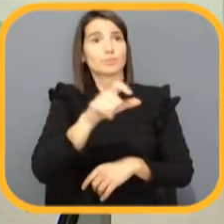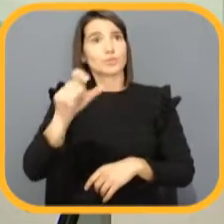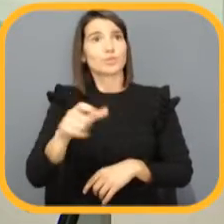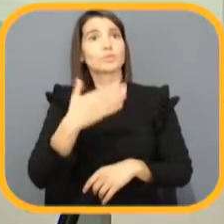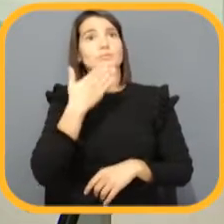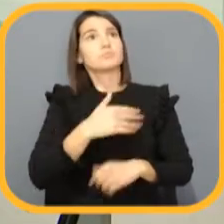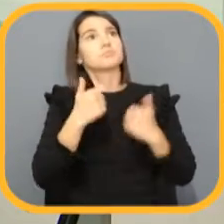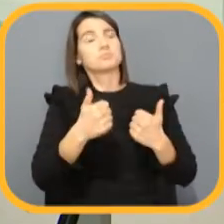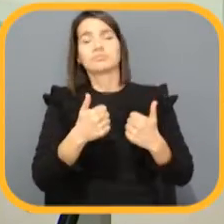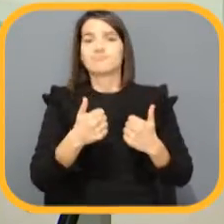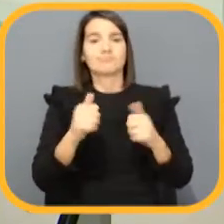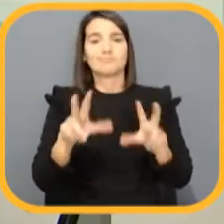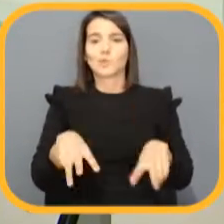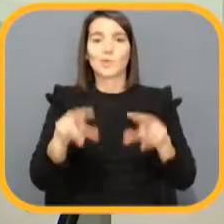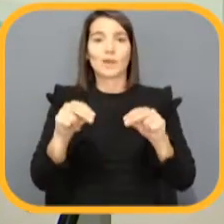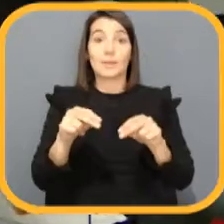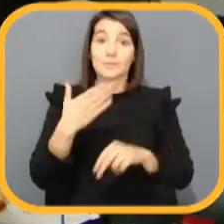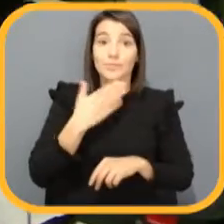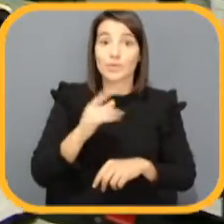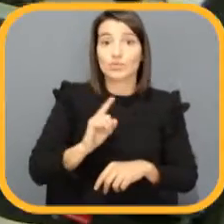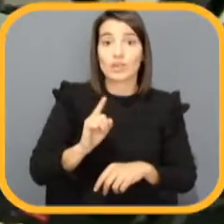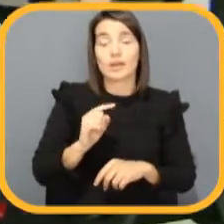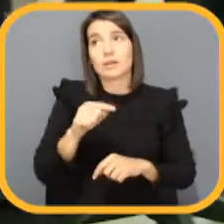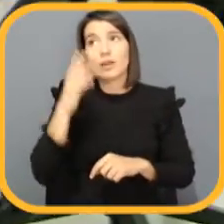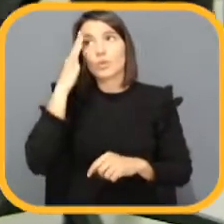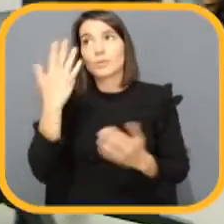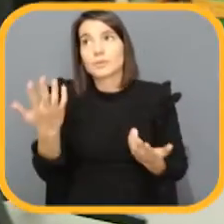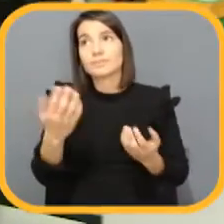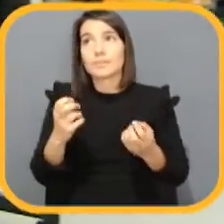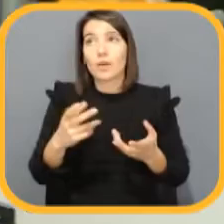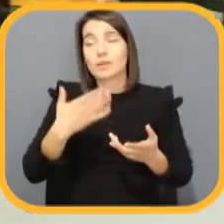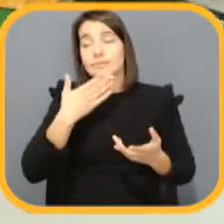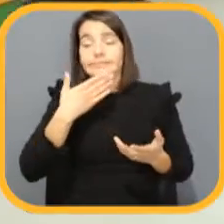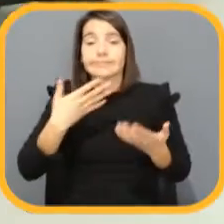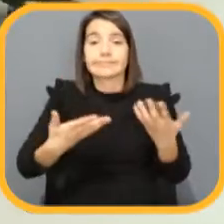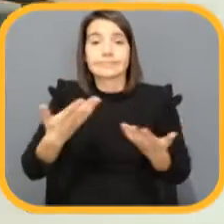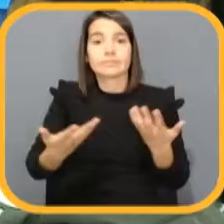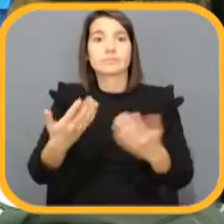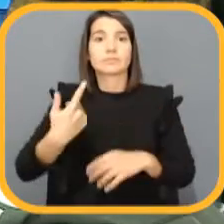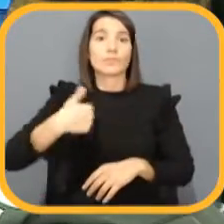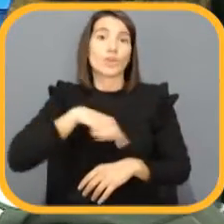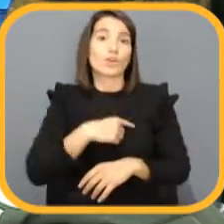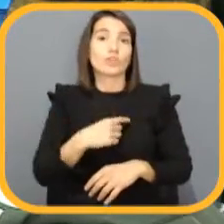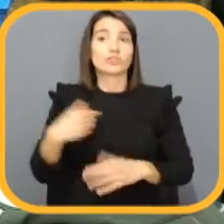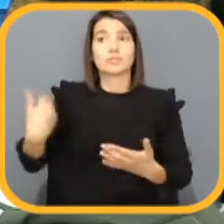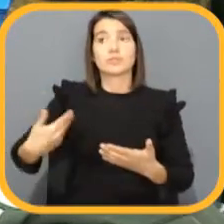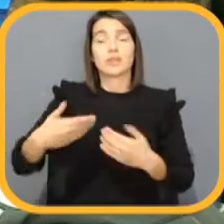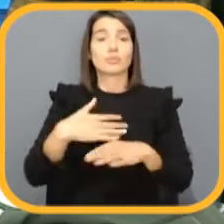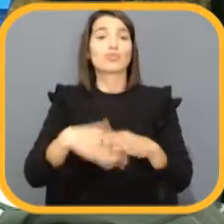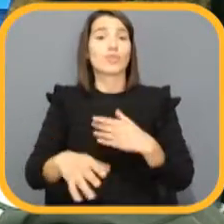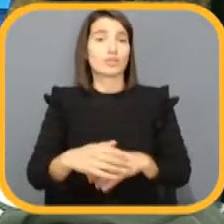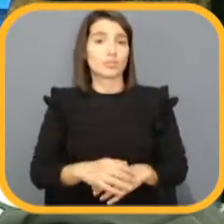informação nunca vai dizer que tem um número ideal. Não sendo o ideal, é um número perfeitamente razoável para aquilo que